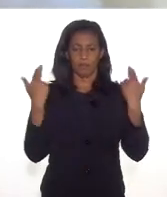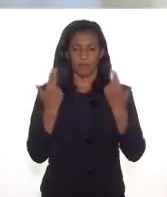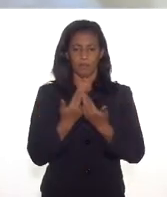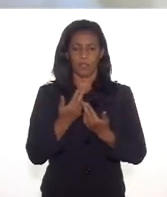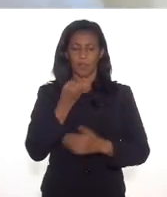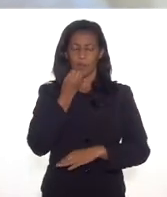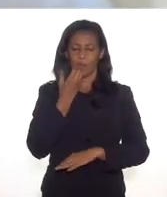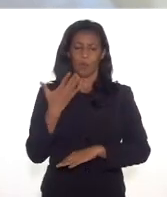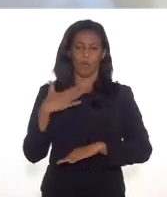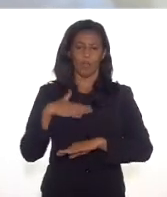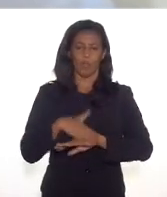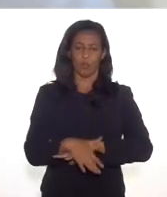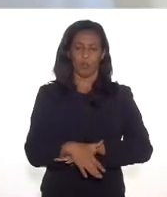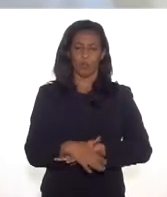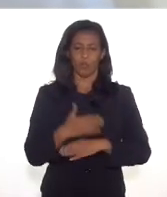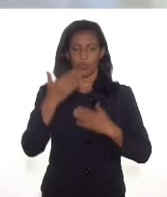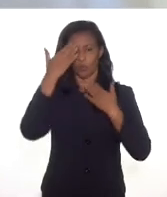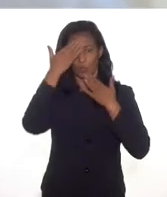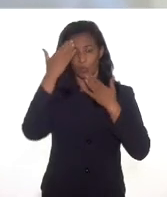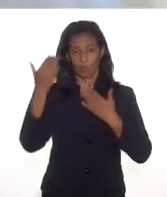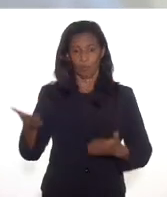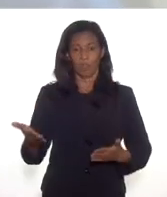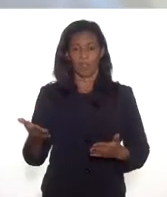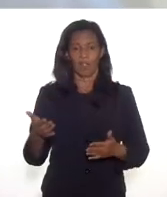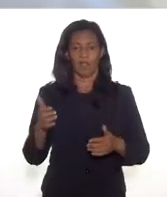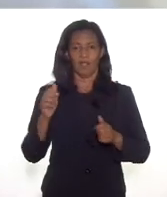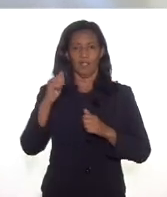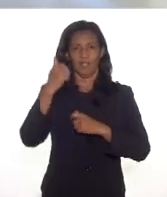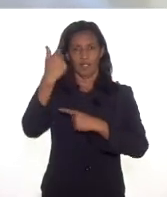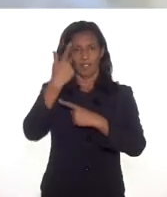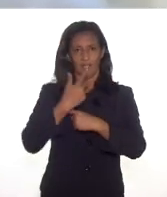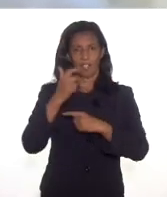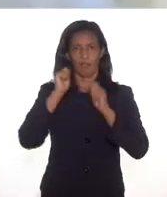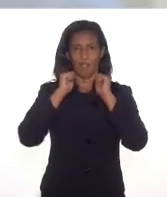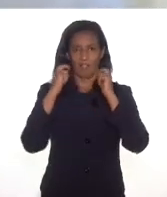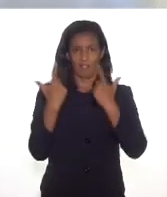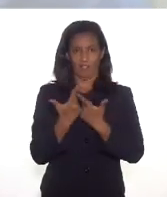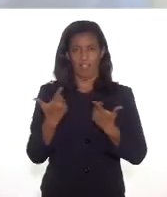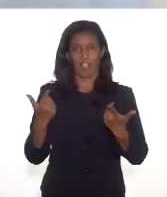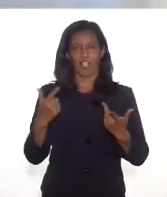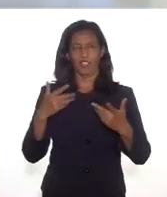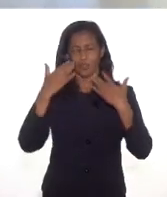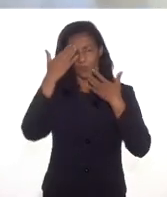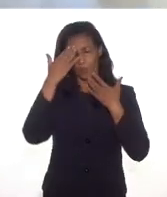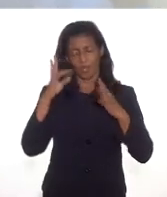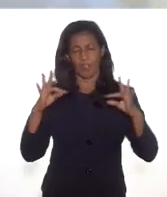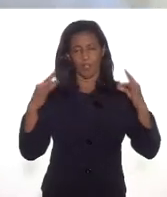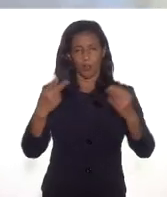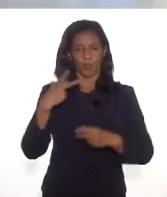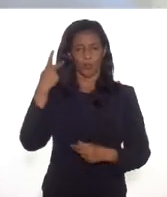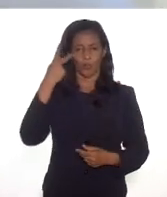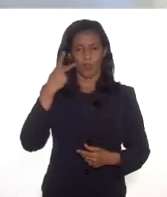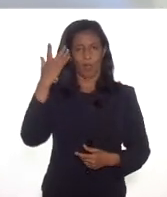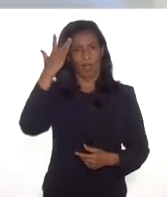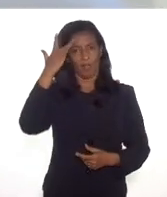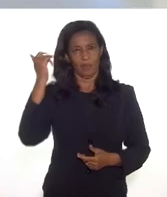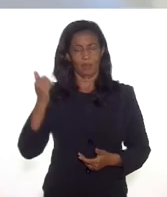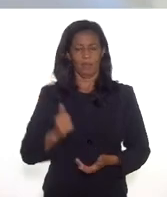Boa noite, obrigado a toda a equipe da TV Alerj, obrigado a todos os parlamentares. Até amanhã.